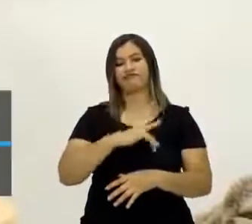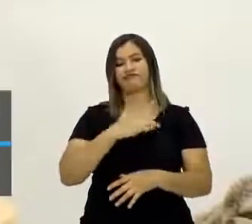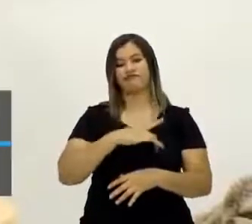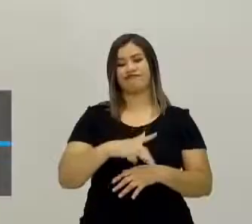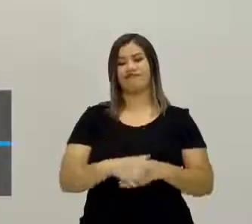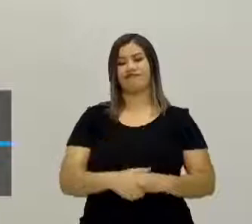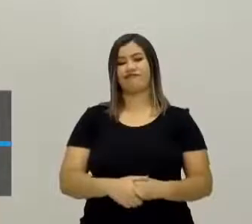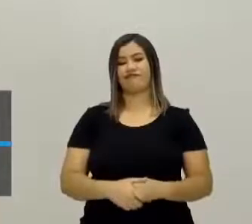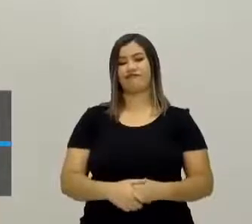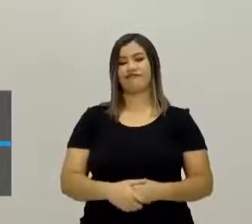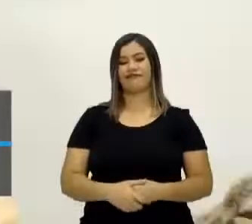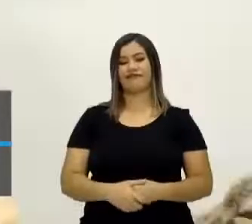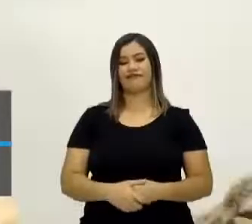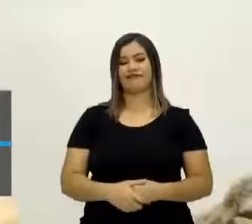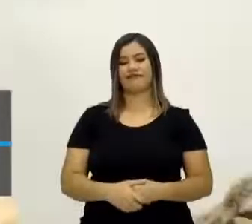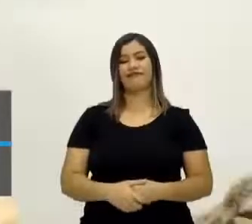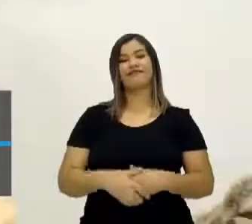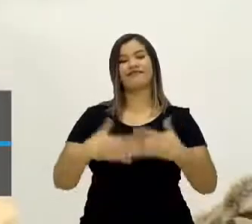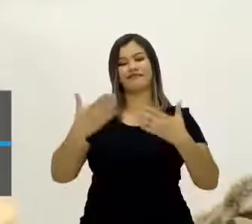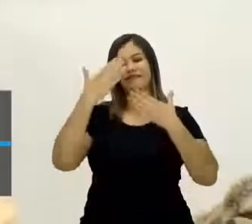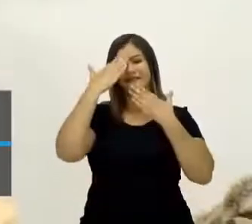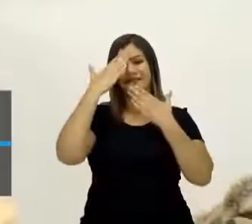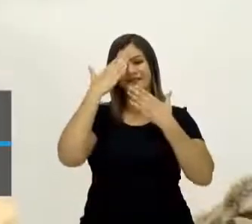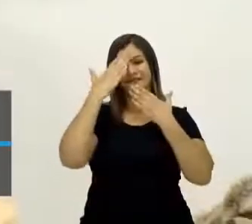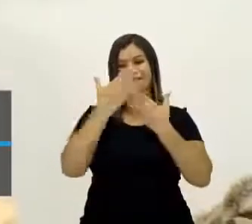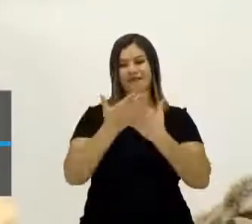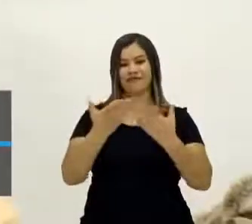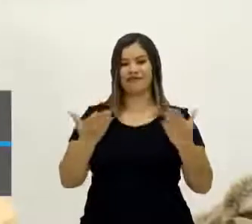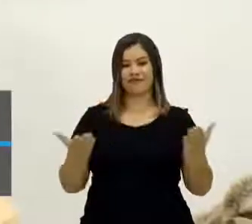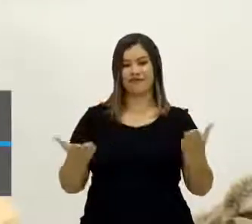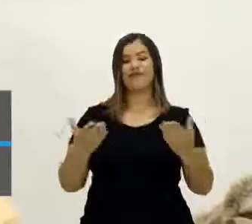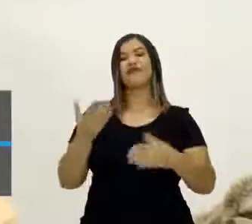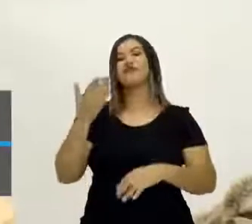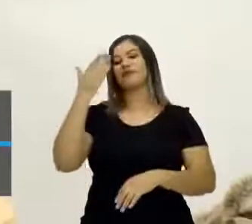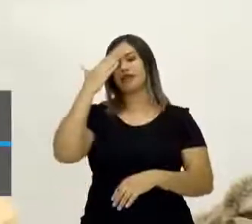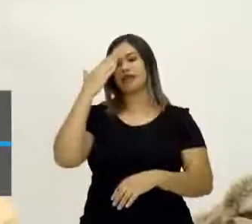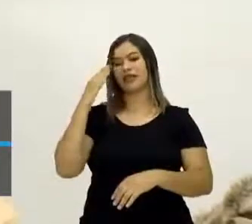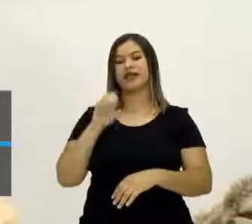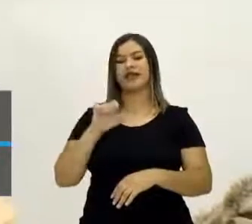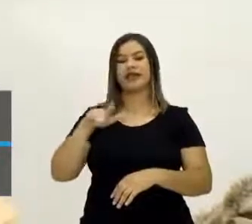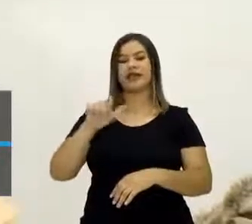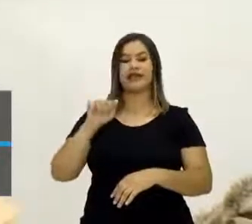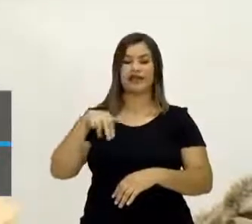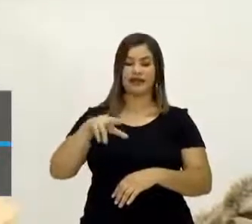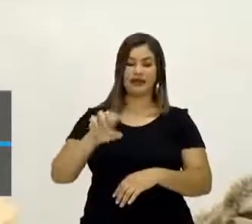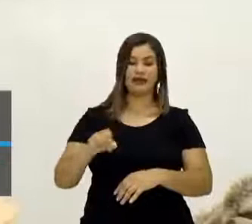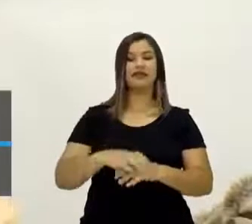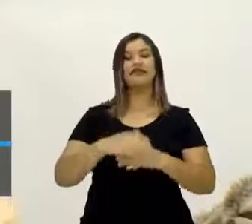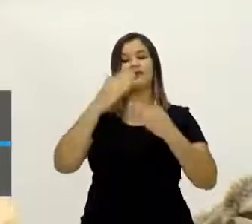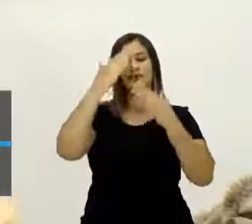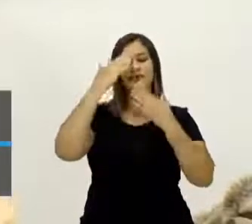Elaine? Gente, muito obrigada para vocês, muito obrigada, Elaine. 7º ano, professores